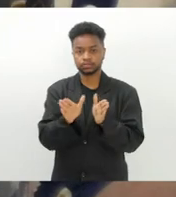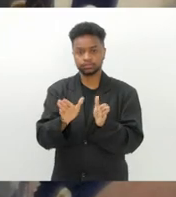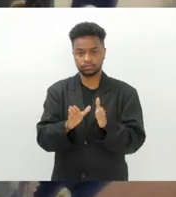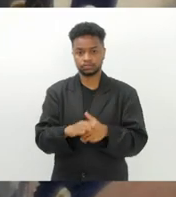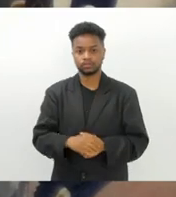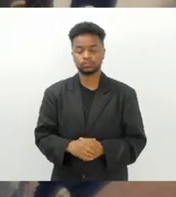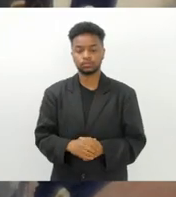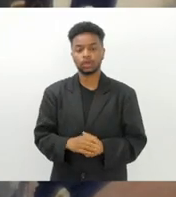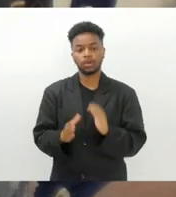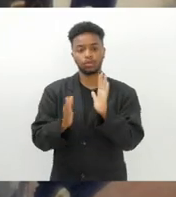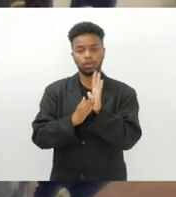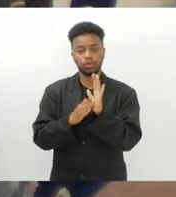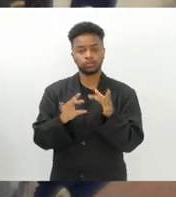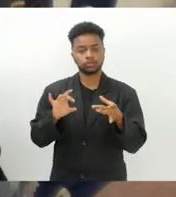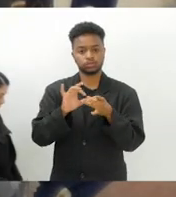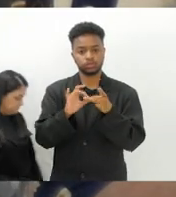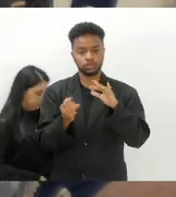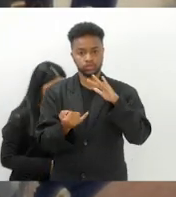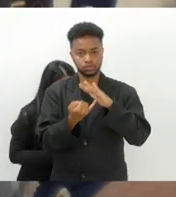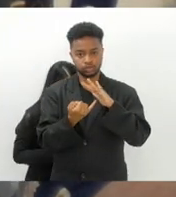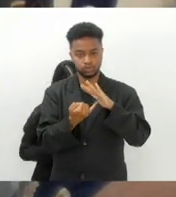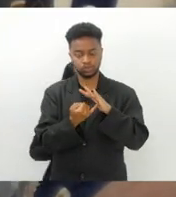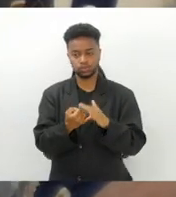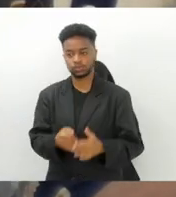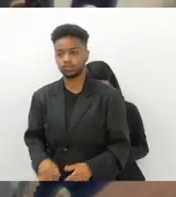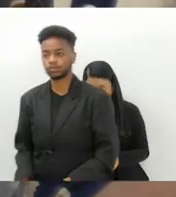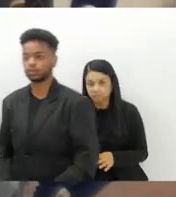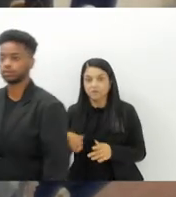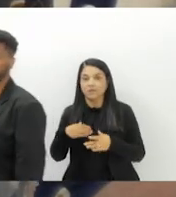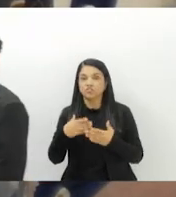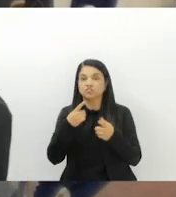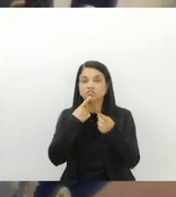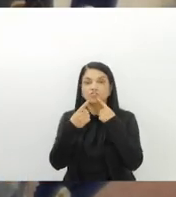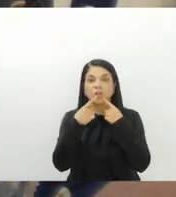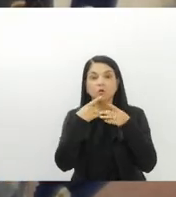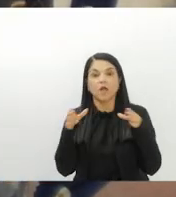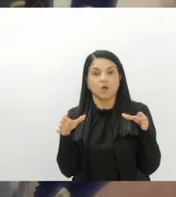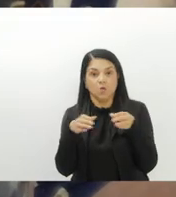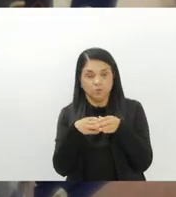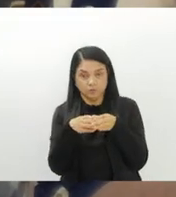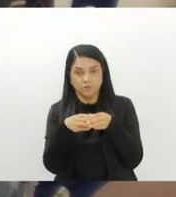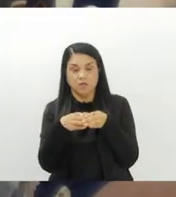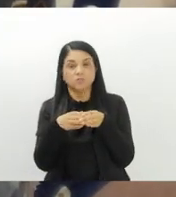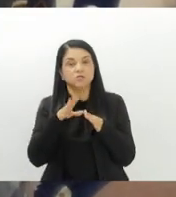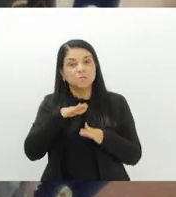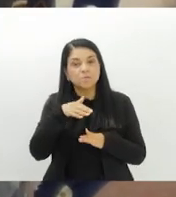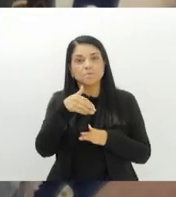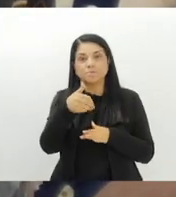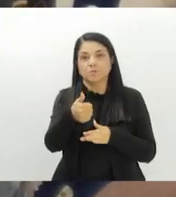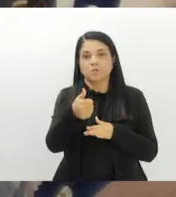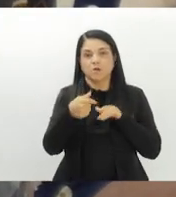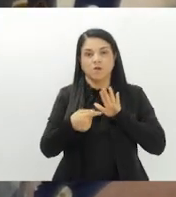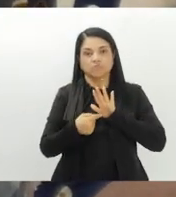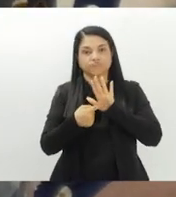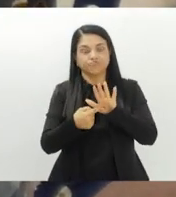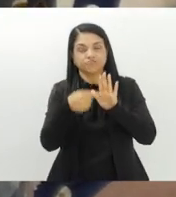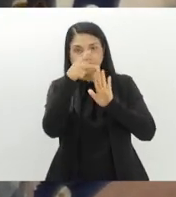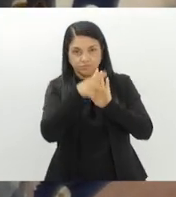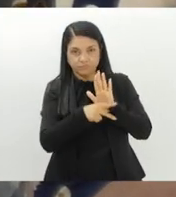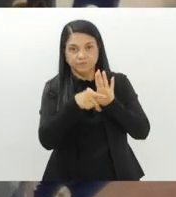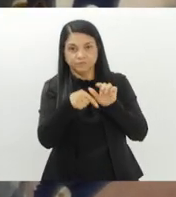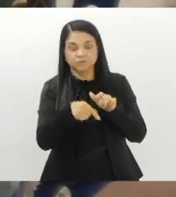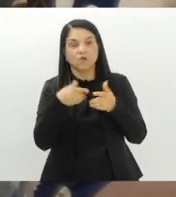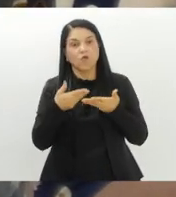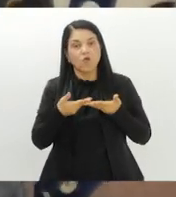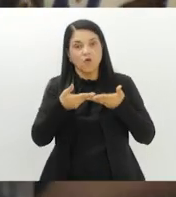uma proposta do Instituto e a gente quer dialogar com a comunidade para a gente melhorar ainda mais aquilo que a gente está apresentando. Tá bom? Então já fica aí